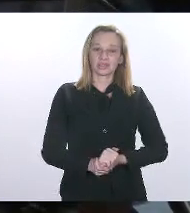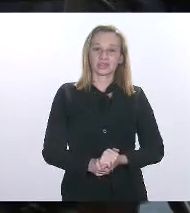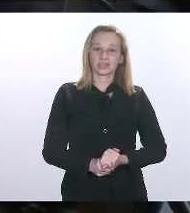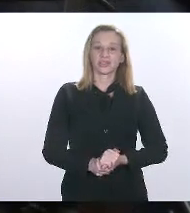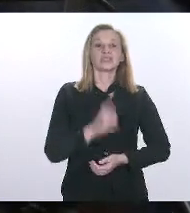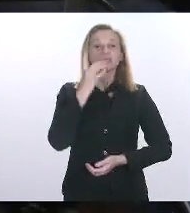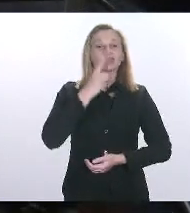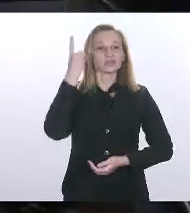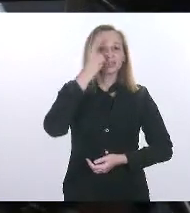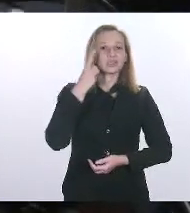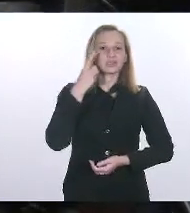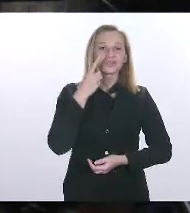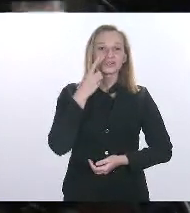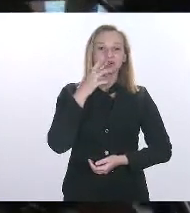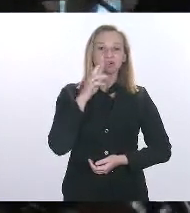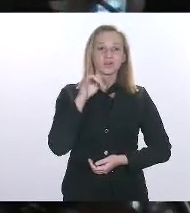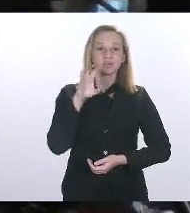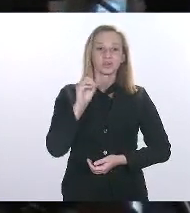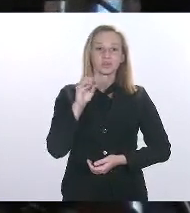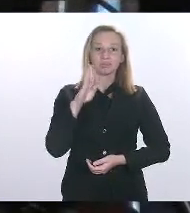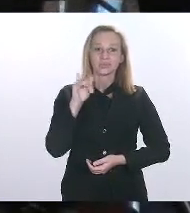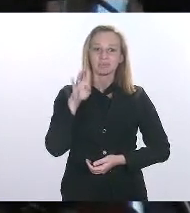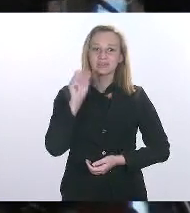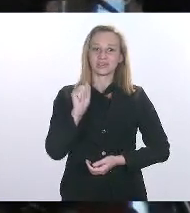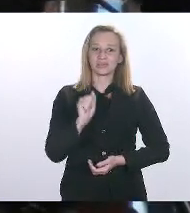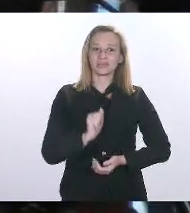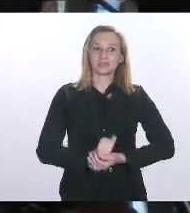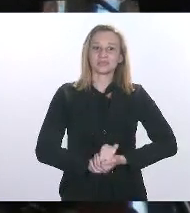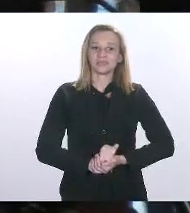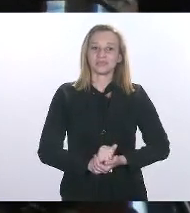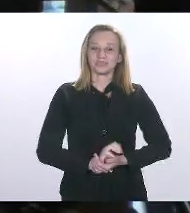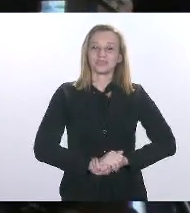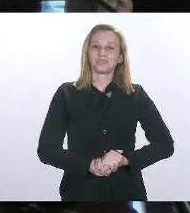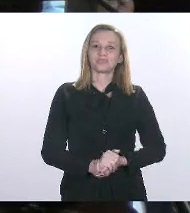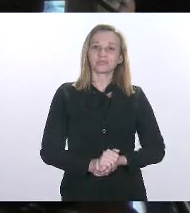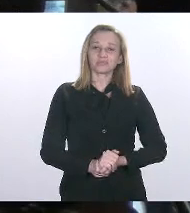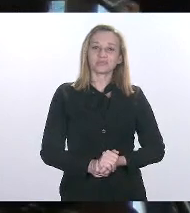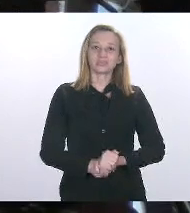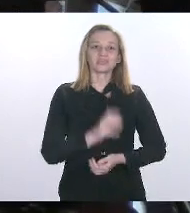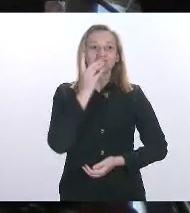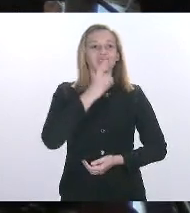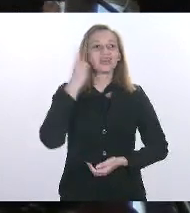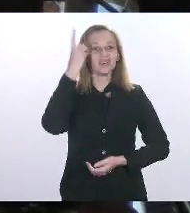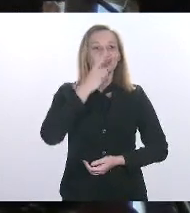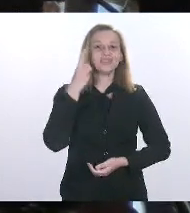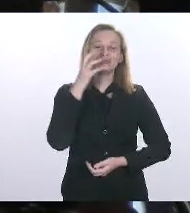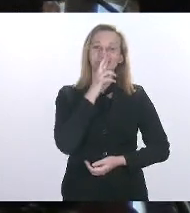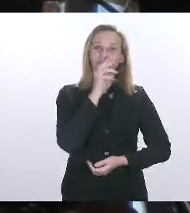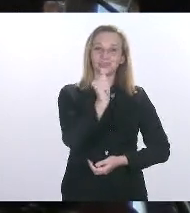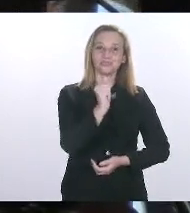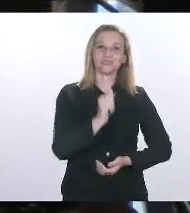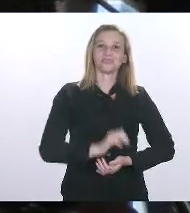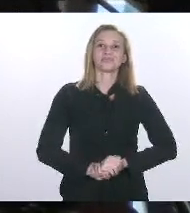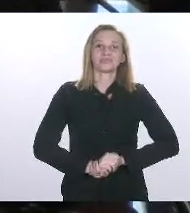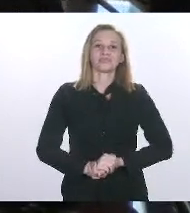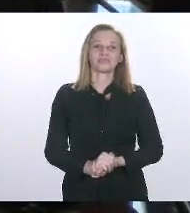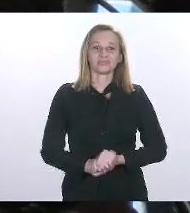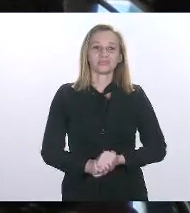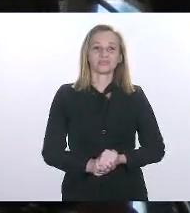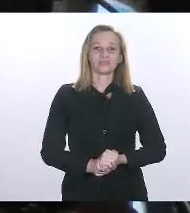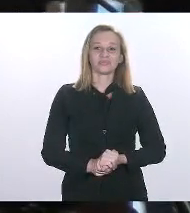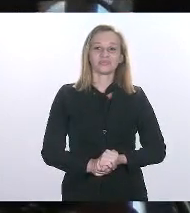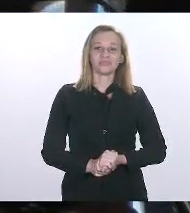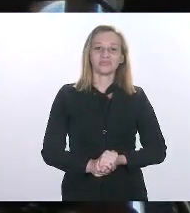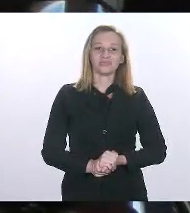Deputado Rodrigo Barcelar. Deputado Rodrigo Barcelar. Deputado Rodrigo Amorim.